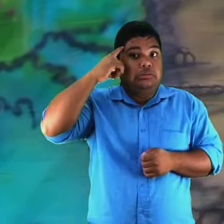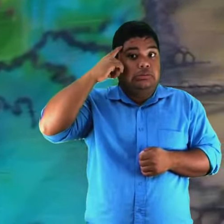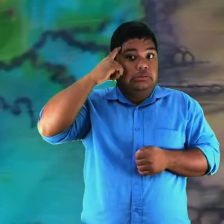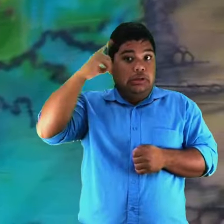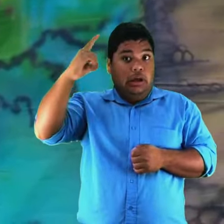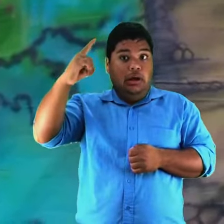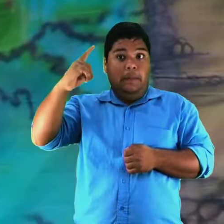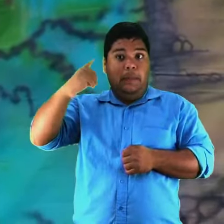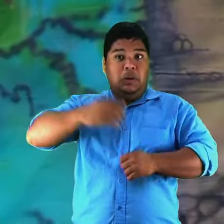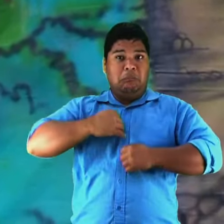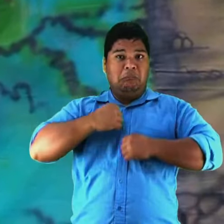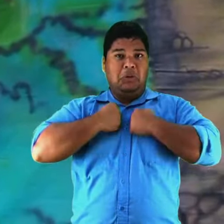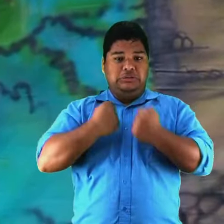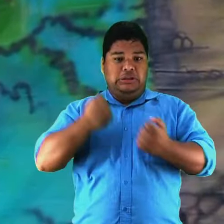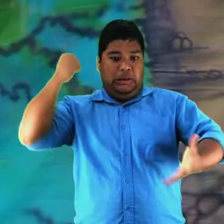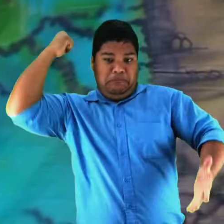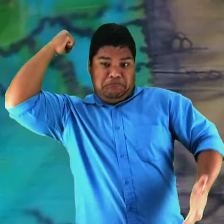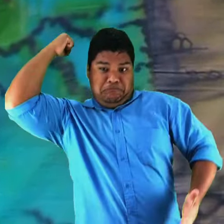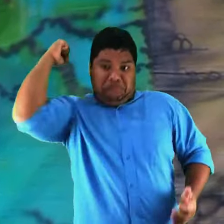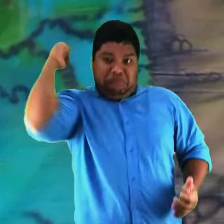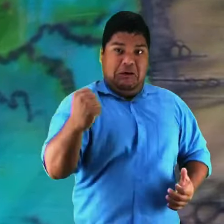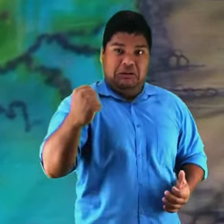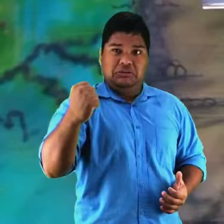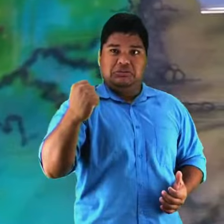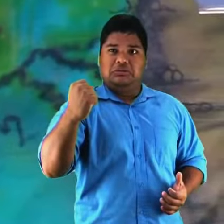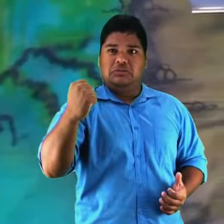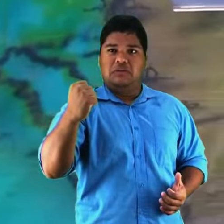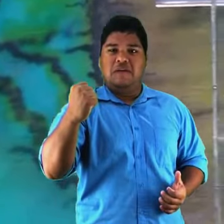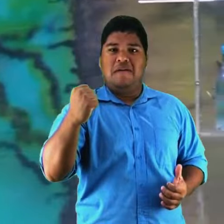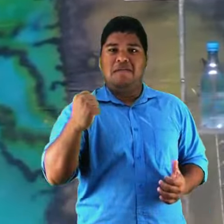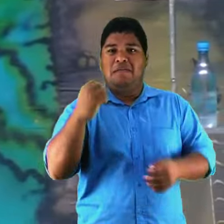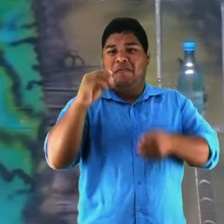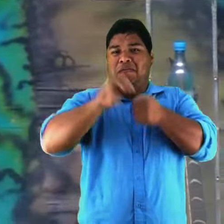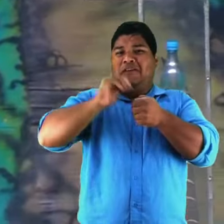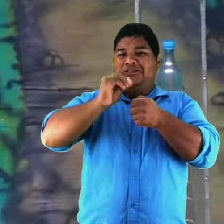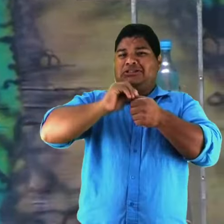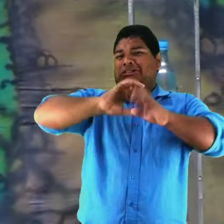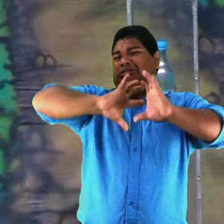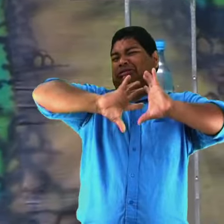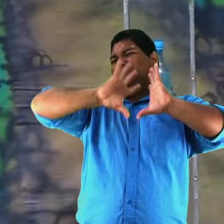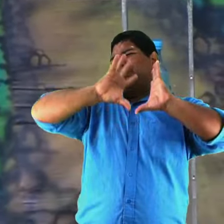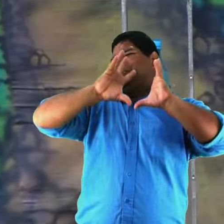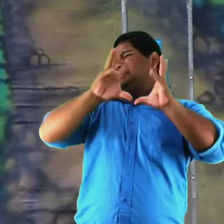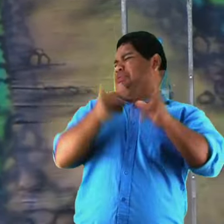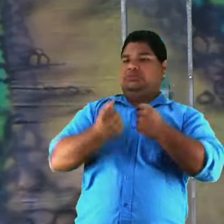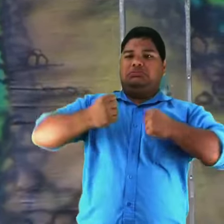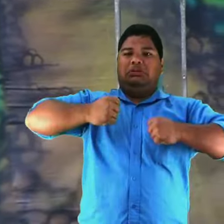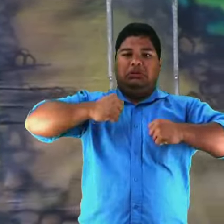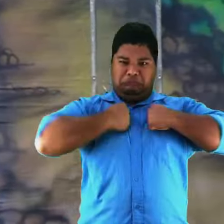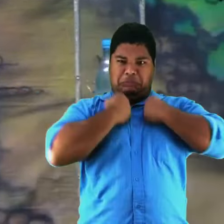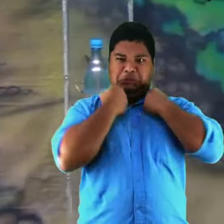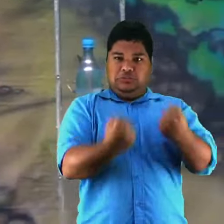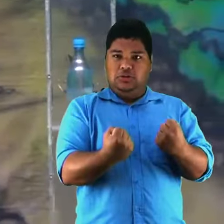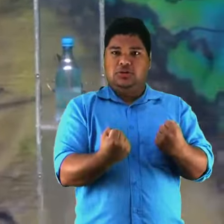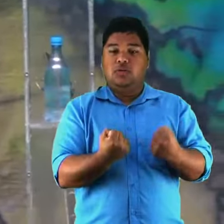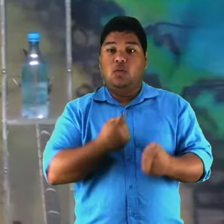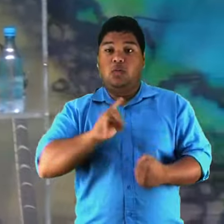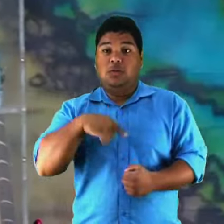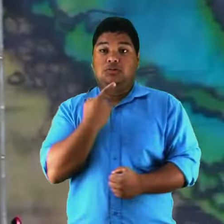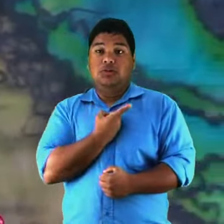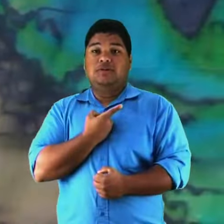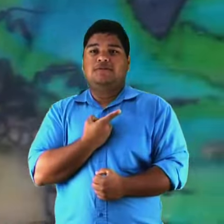poder. Matam. Fazem de tudo pelo poder. Quando a gente olha para a